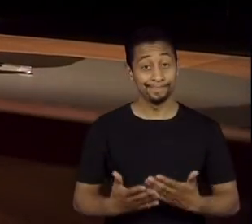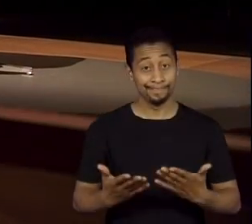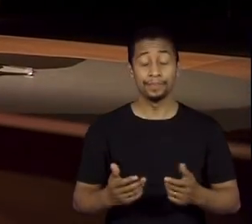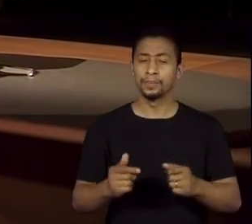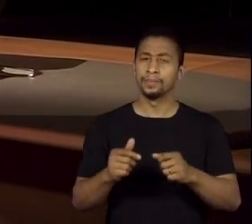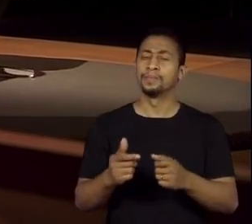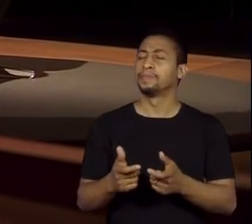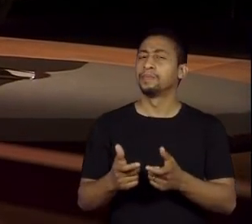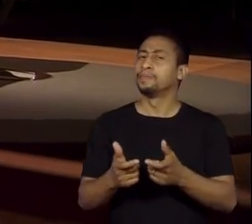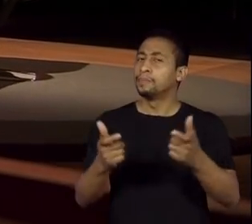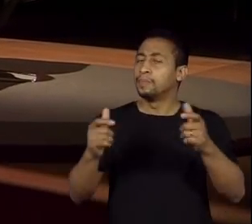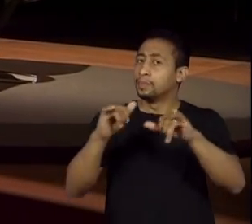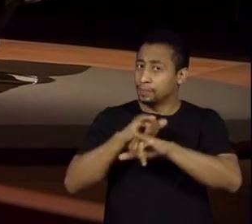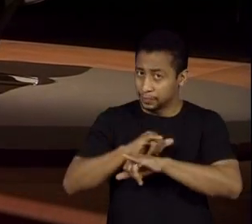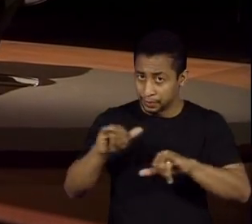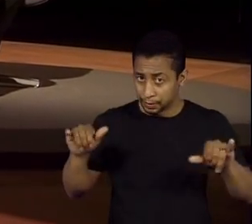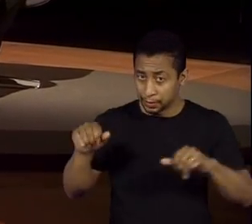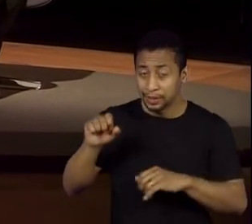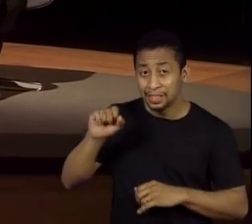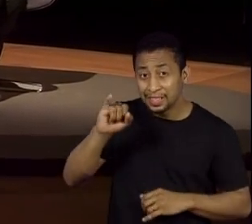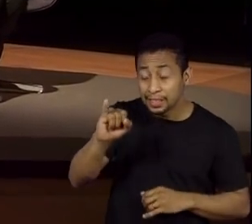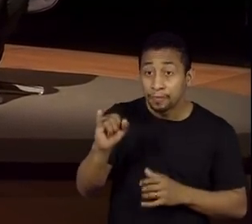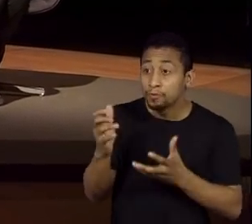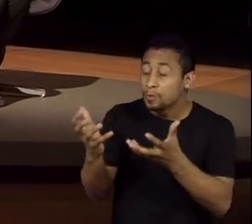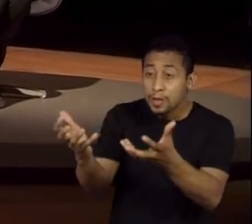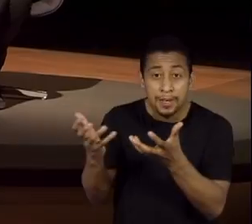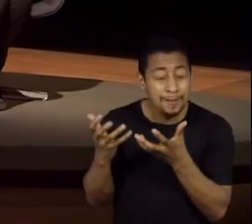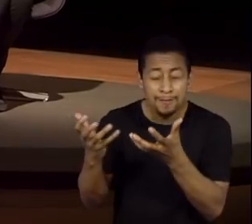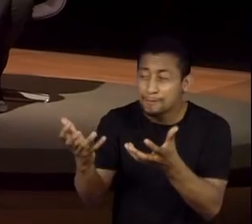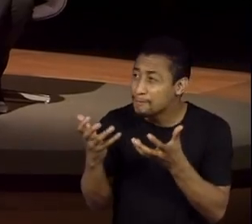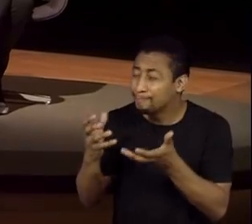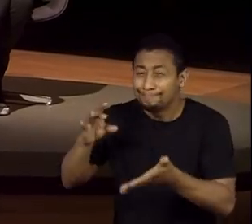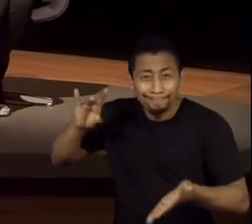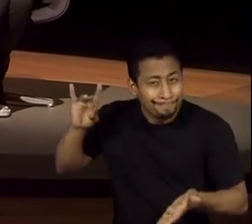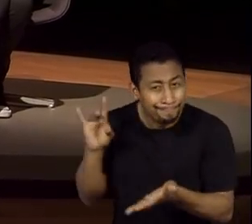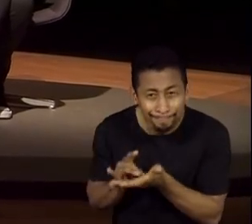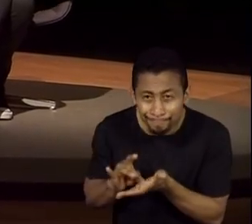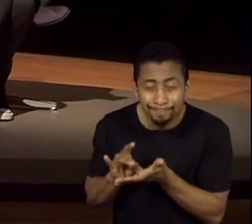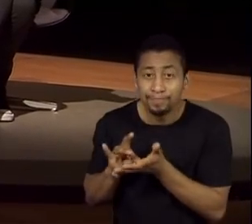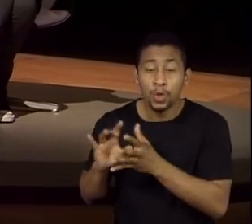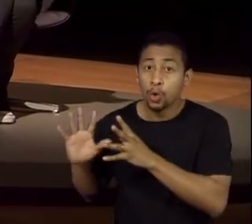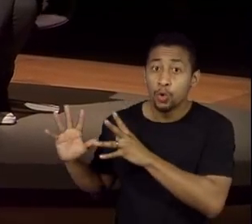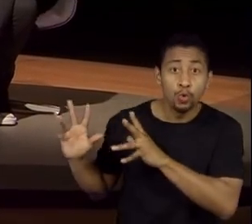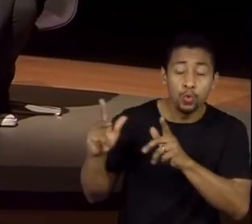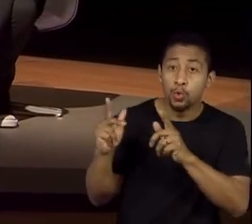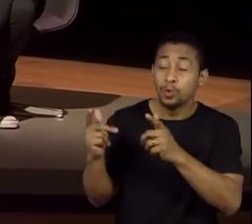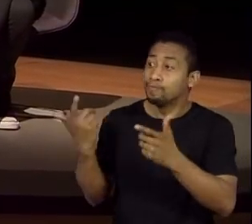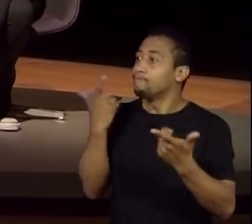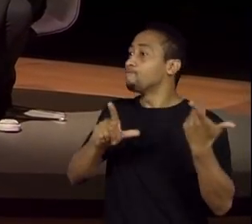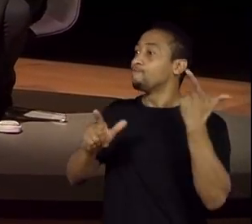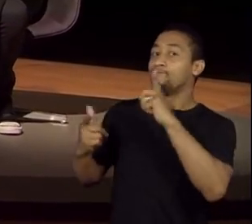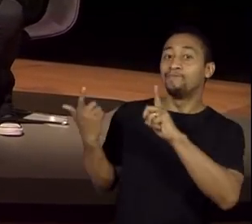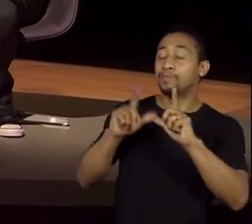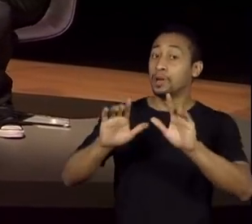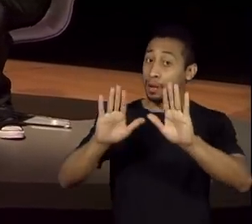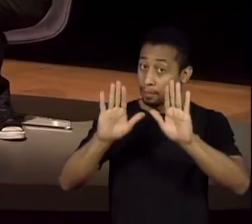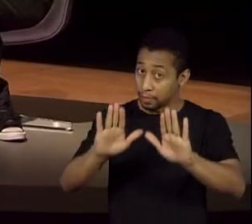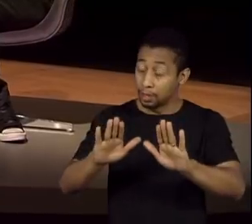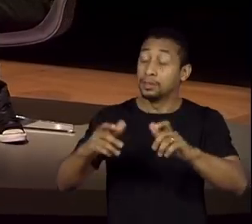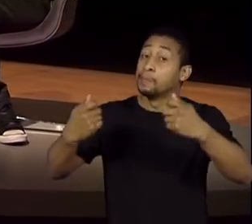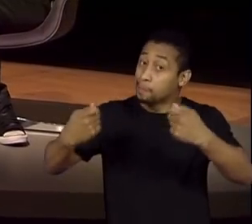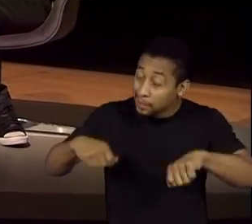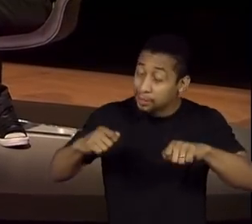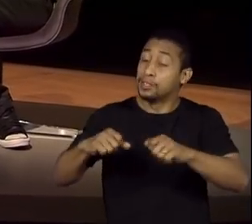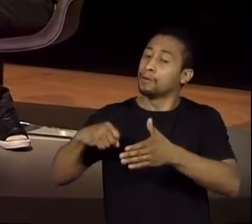que quando você quer muito alguma coisa, o universo conspira a seu favor. Mas você tem que batalhar, né? E batalhas